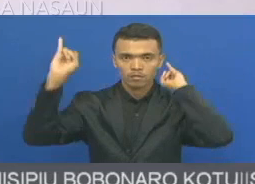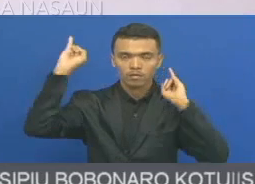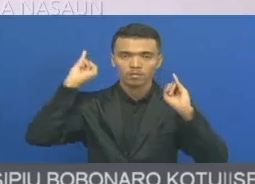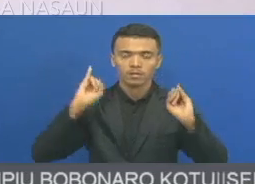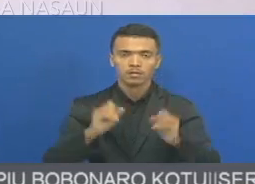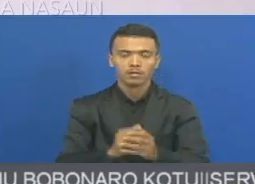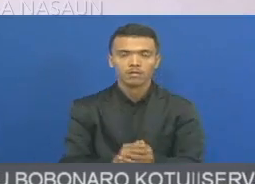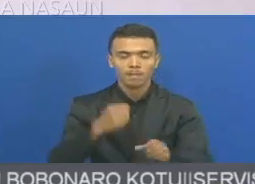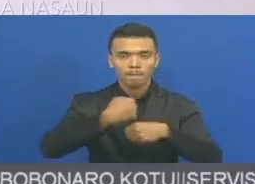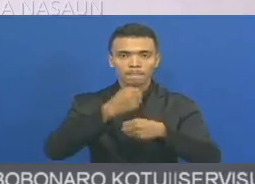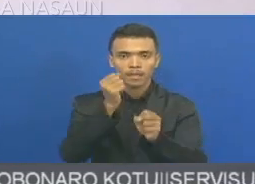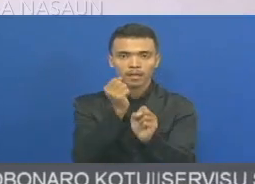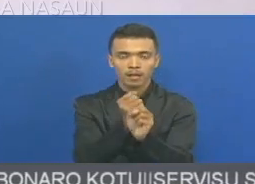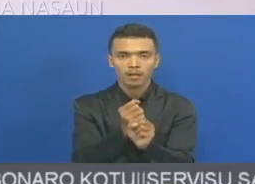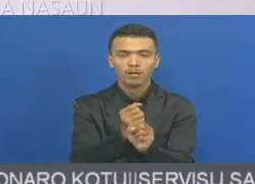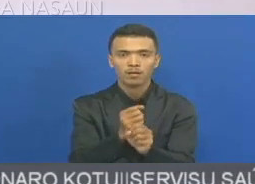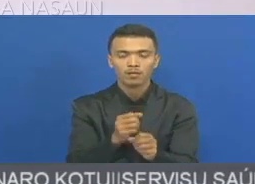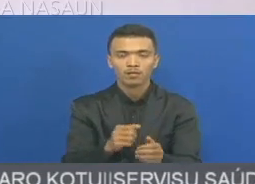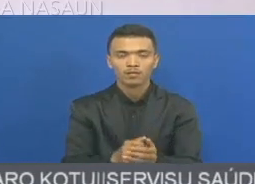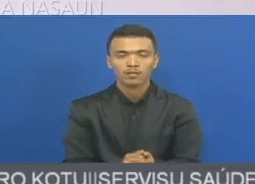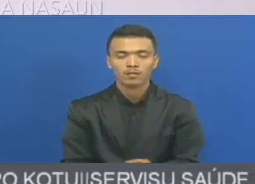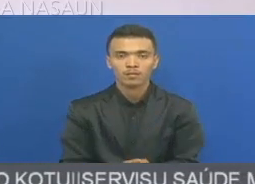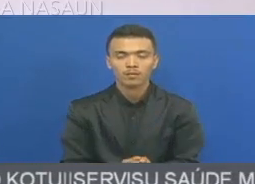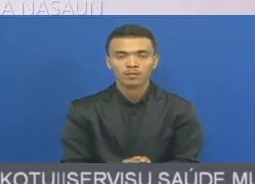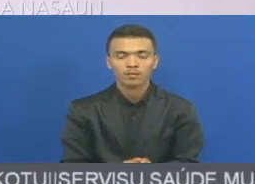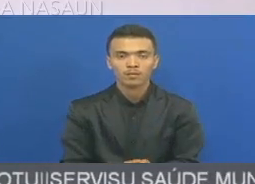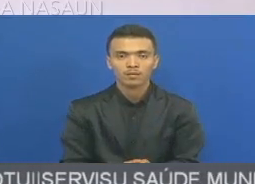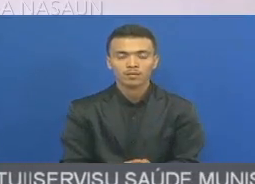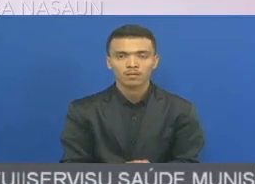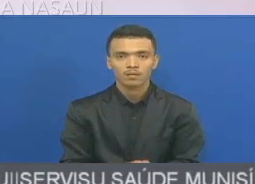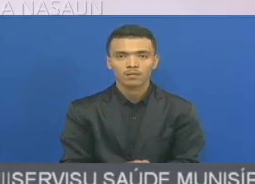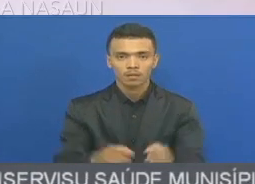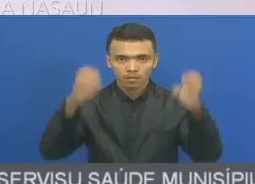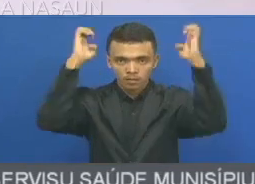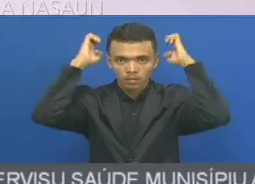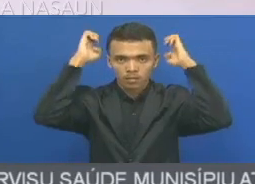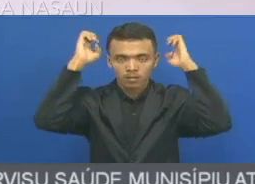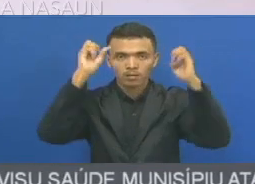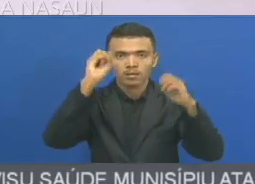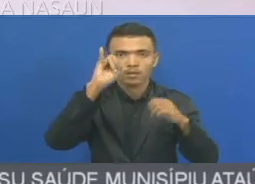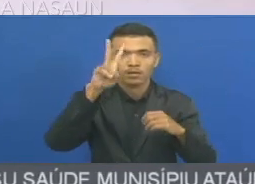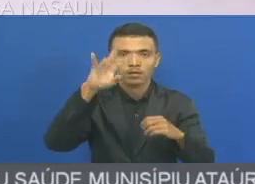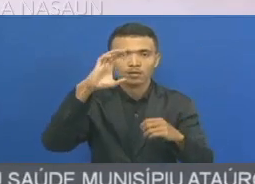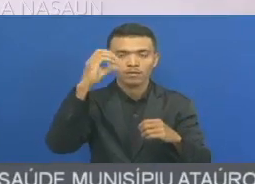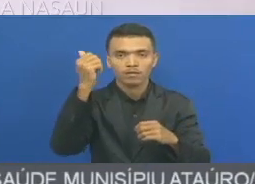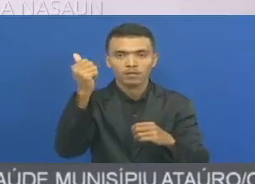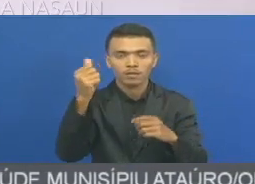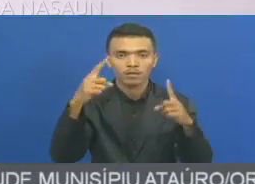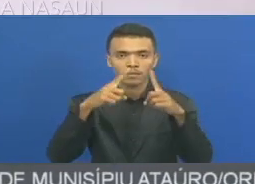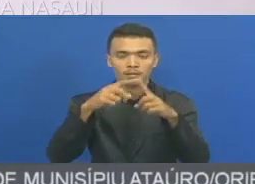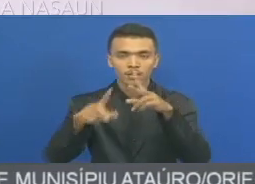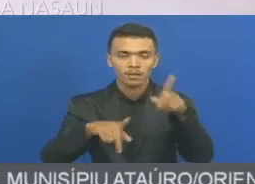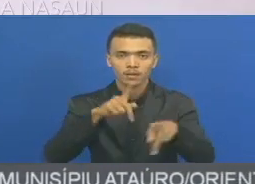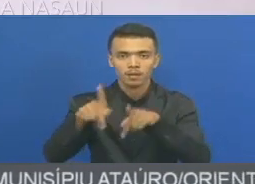o ralo de socialização, o ralo de educação cívica, vai ter